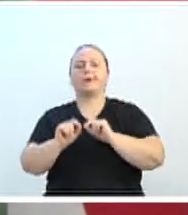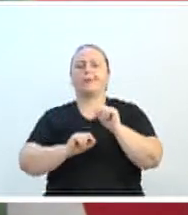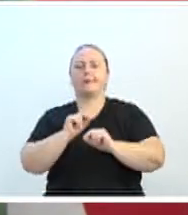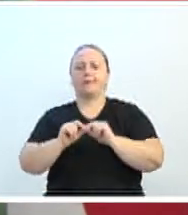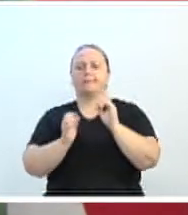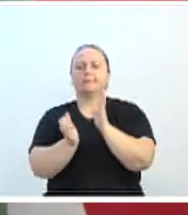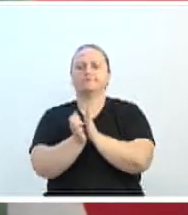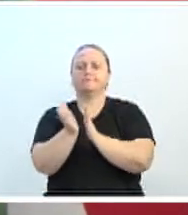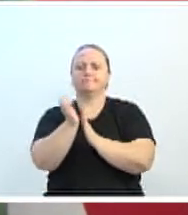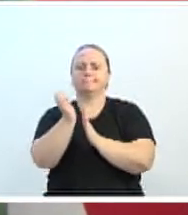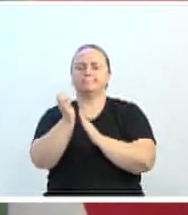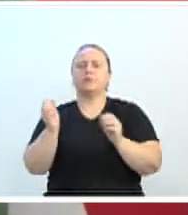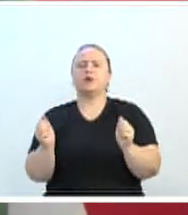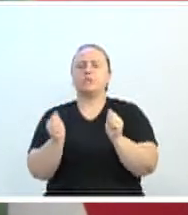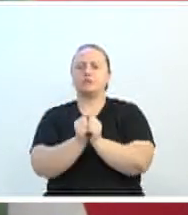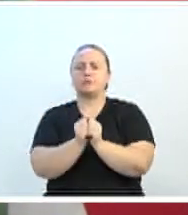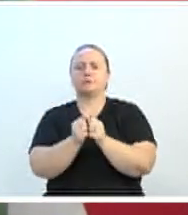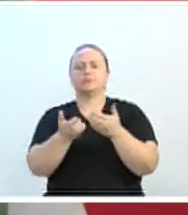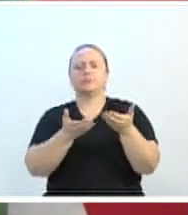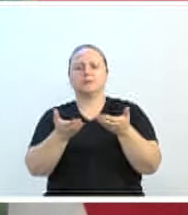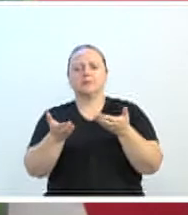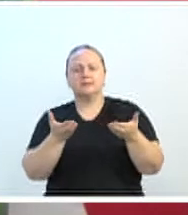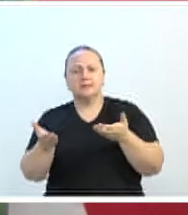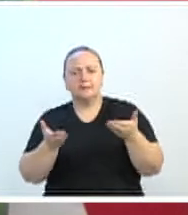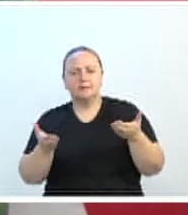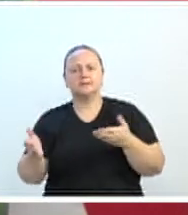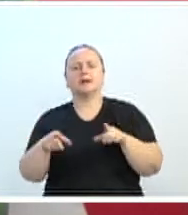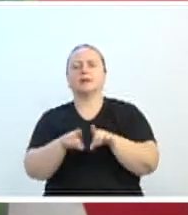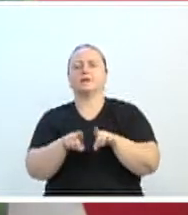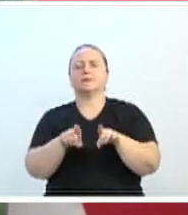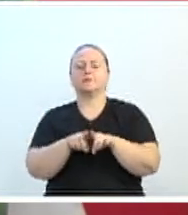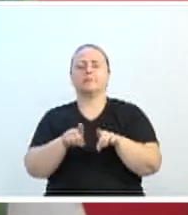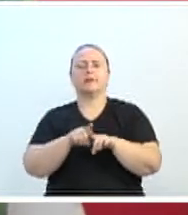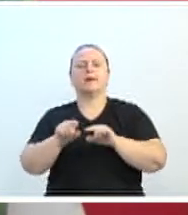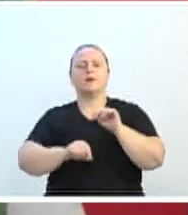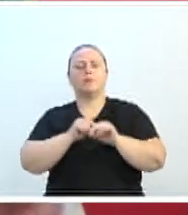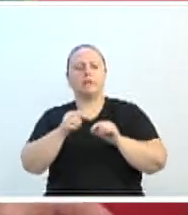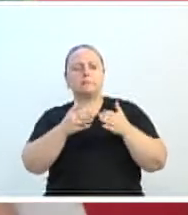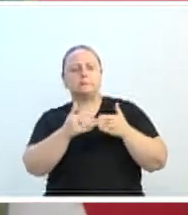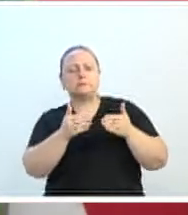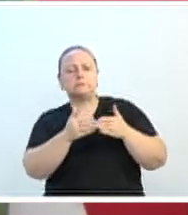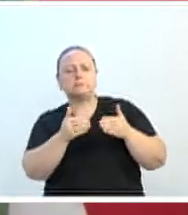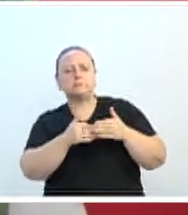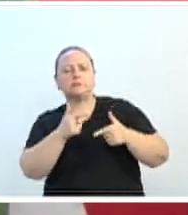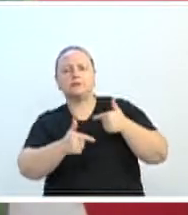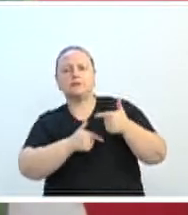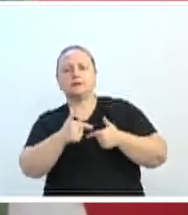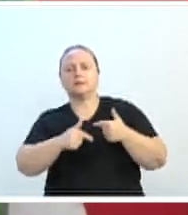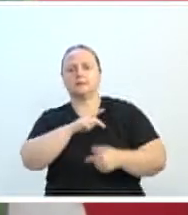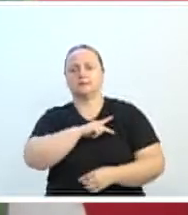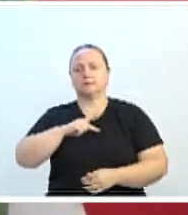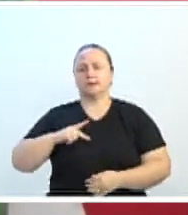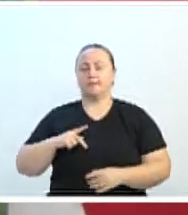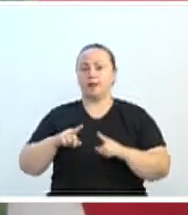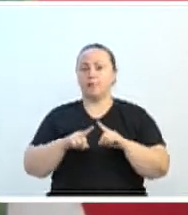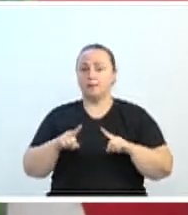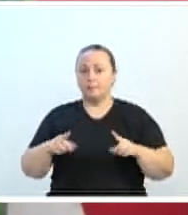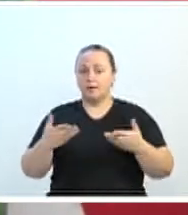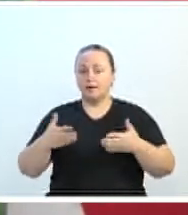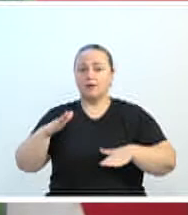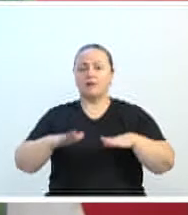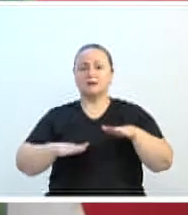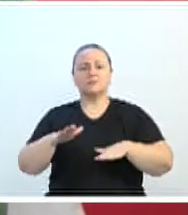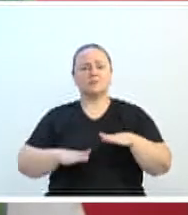envolve as licitações, enfim, as demandas do serviço público, que muitas vezes acabam não acontecendo no mesmo